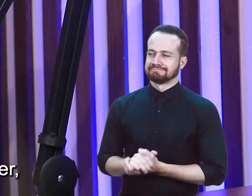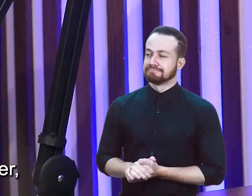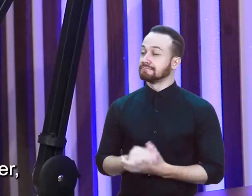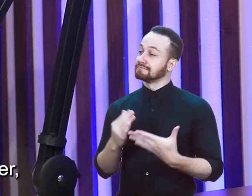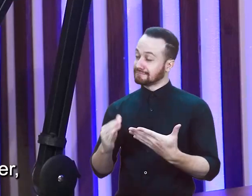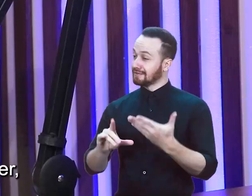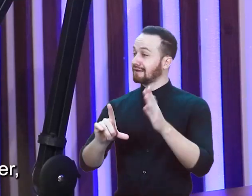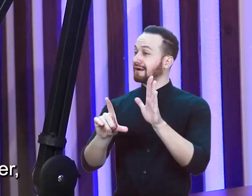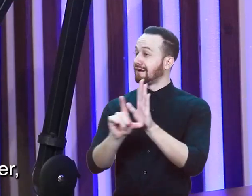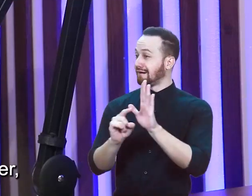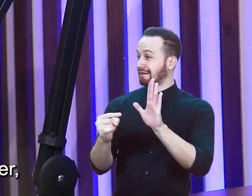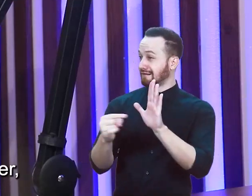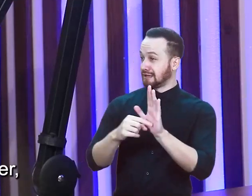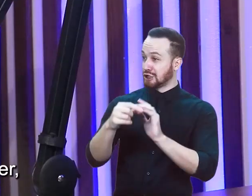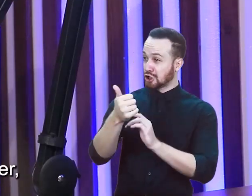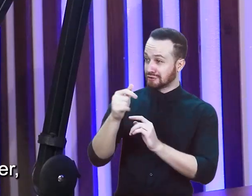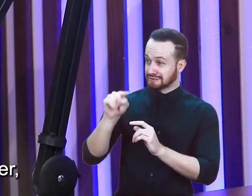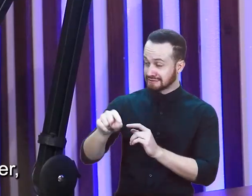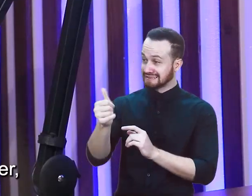A Lei